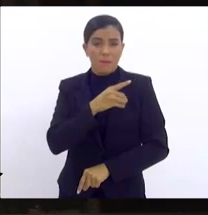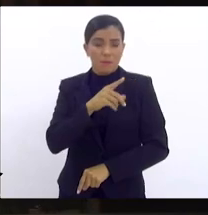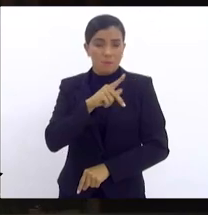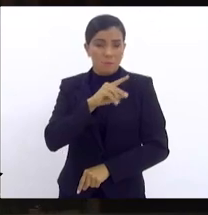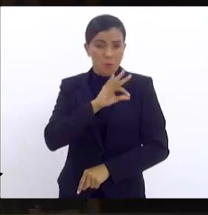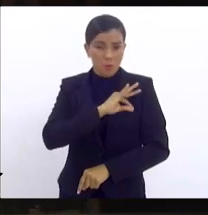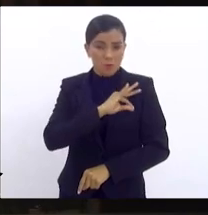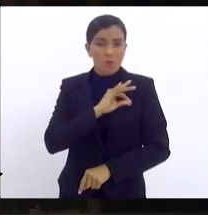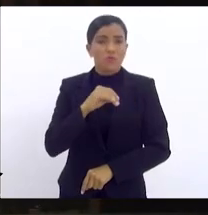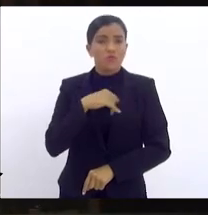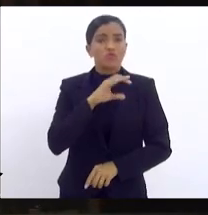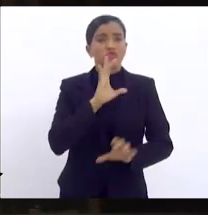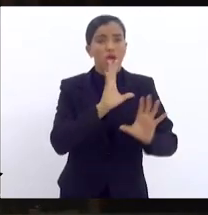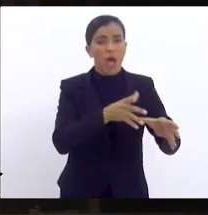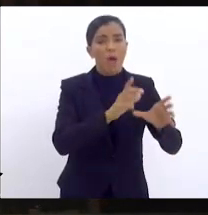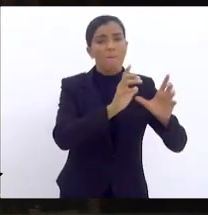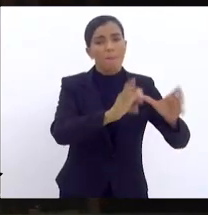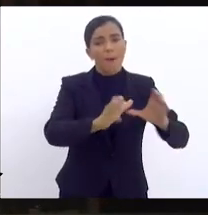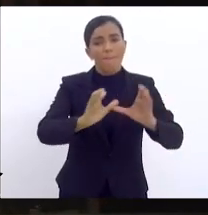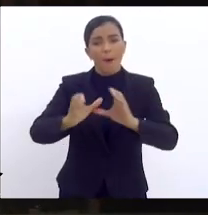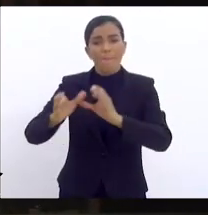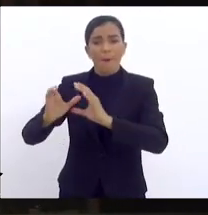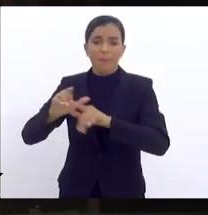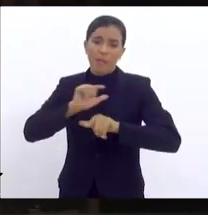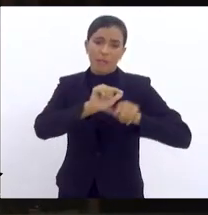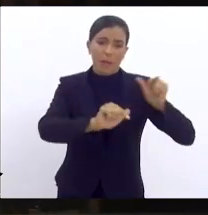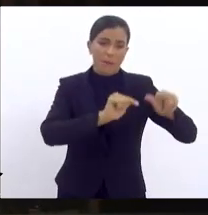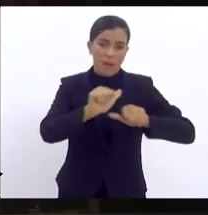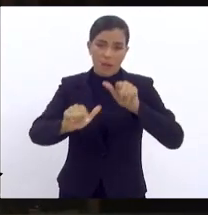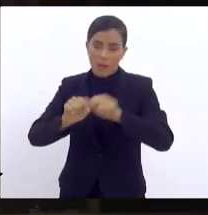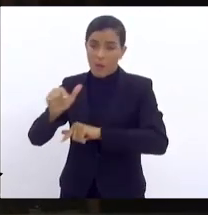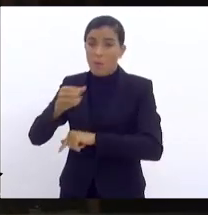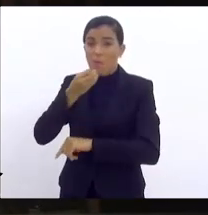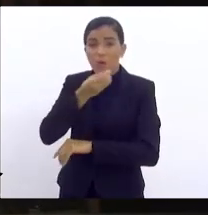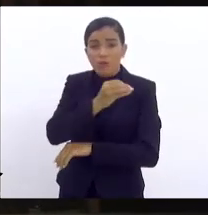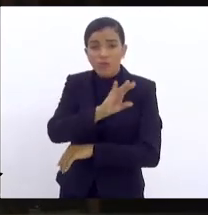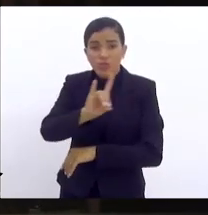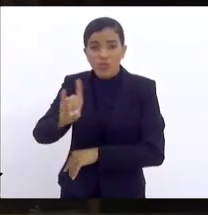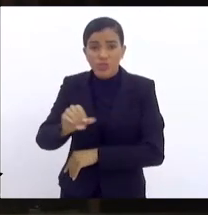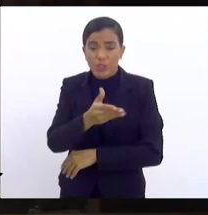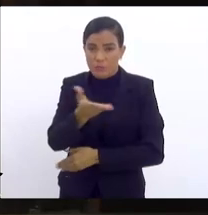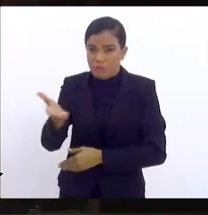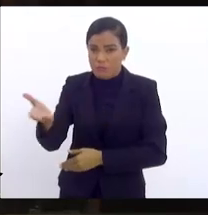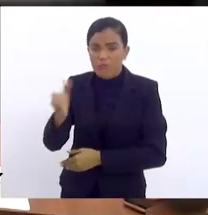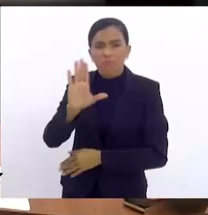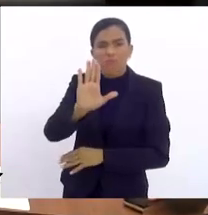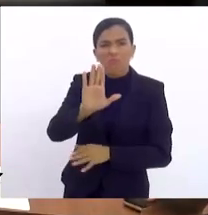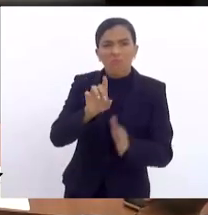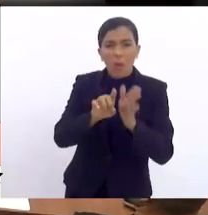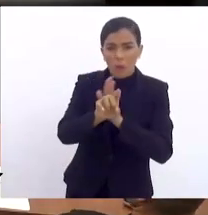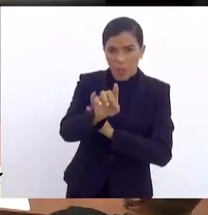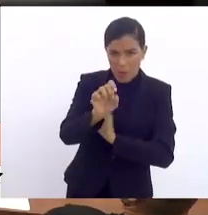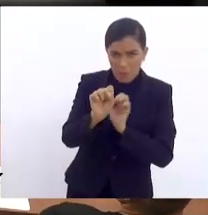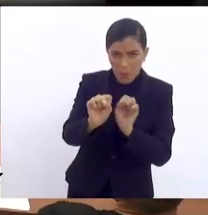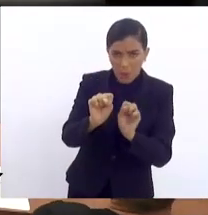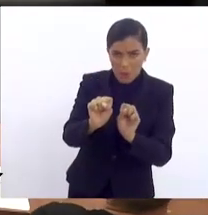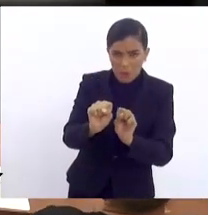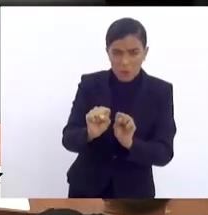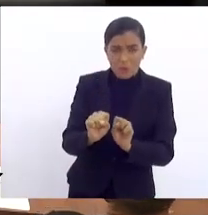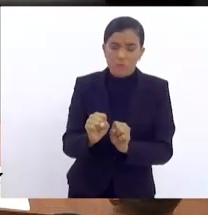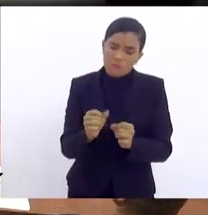à disposição para qualquer pergunta ou qualquer esclarecimento uma boa tarde um bom dia a todos Coronel só fazer uma pergunta aqui para o senhor